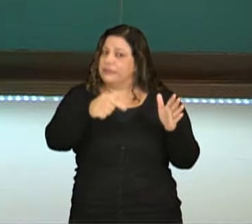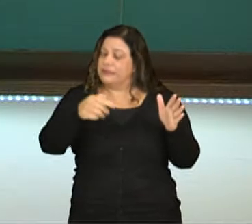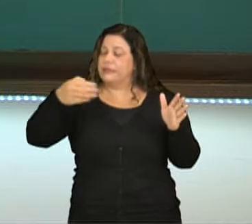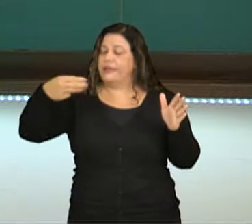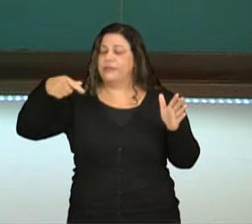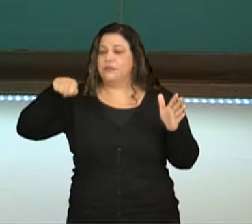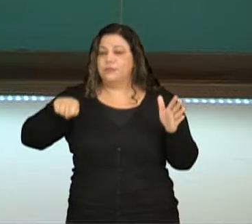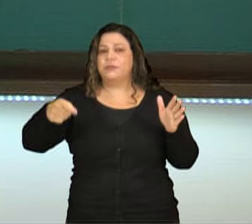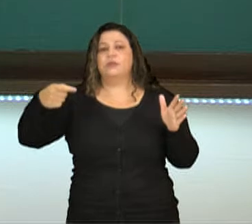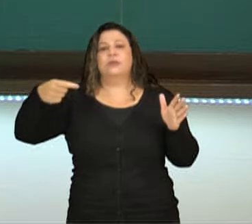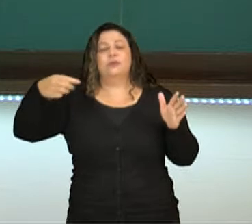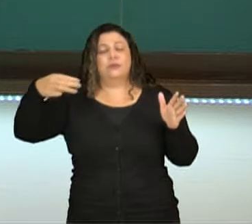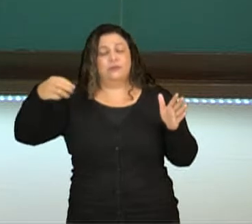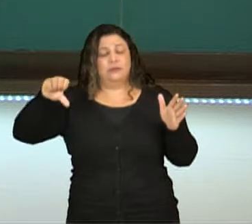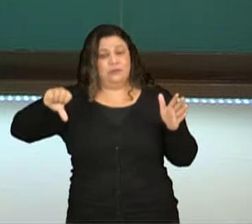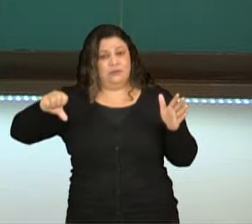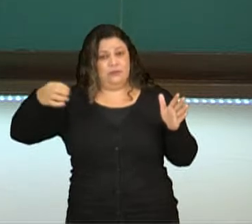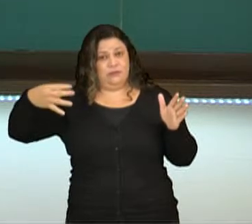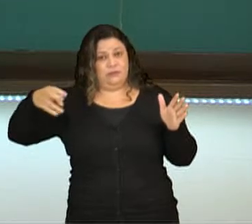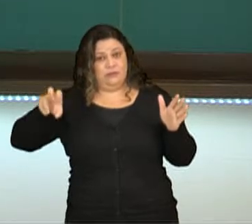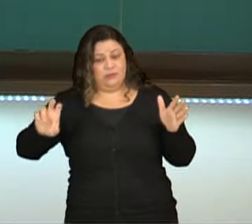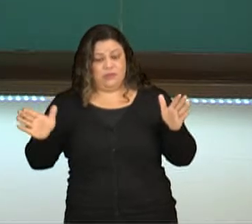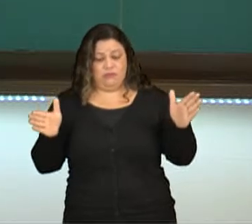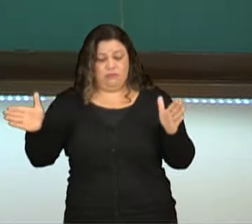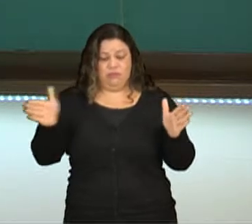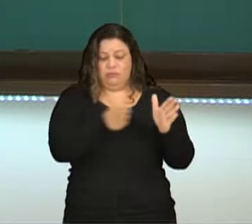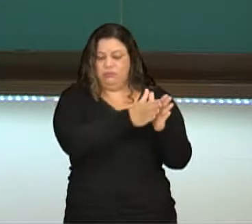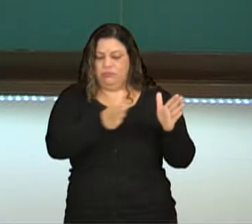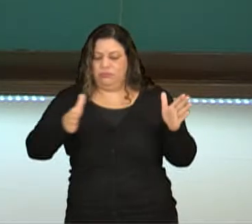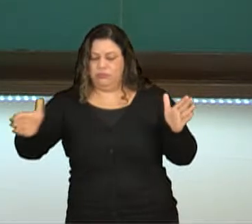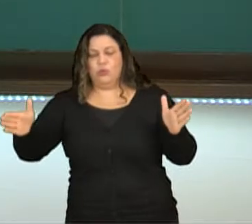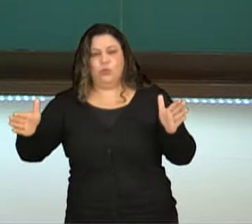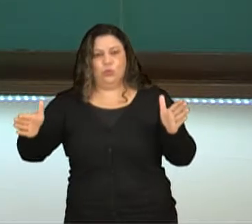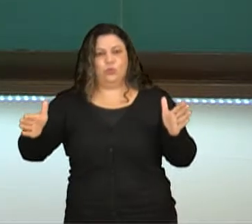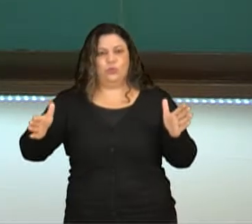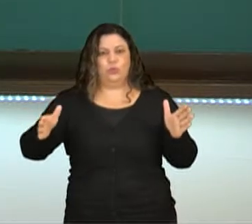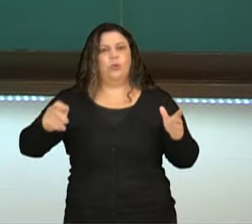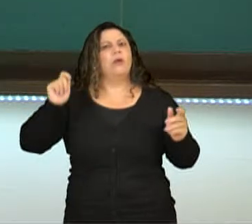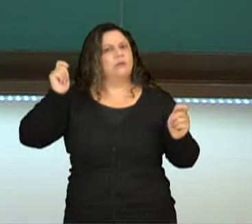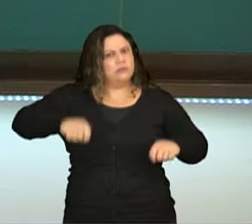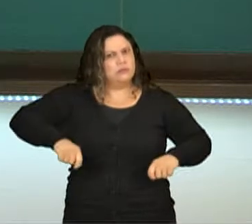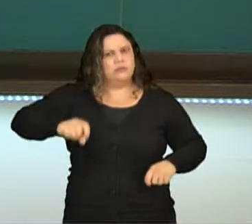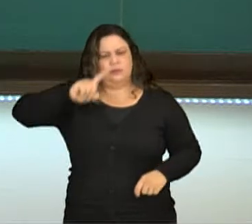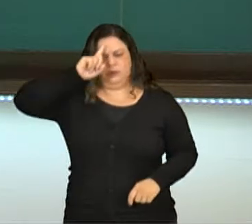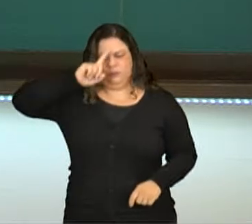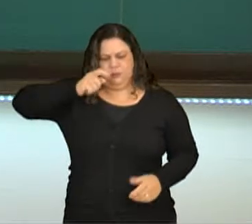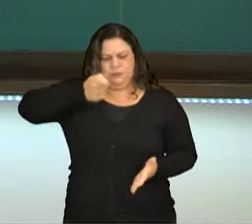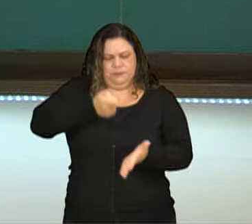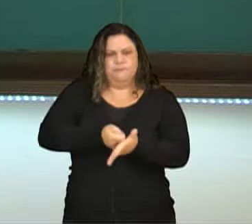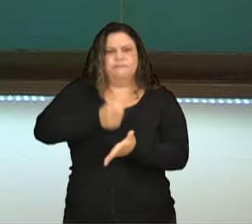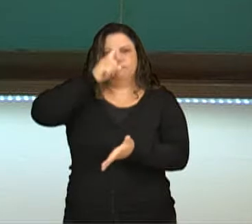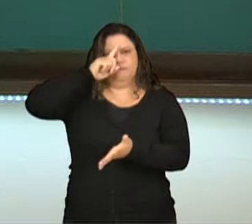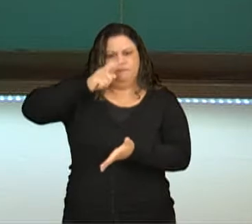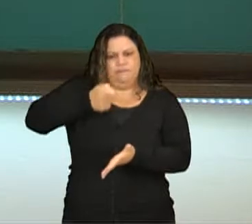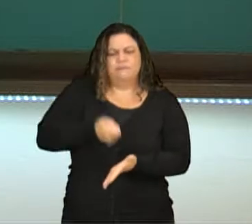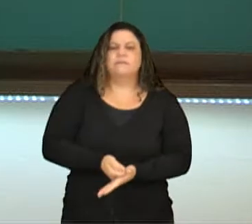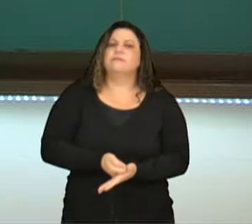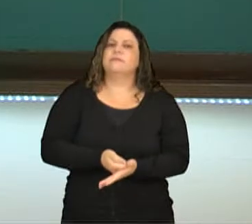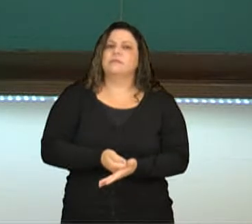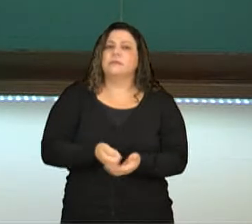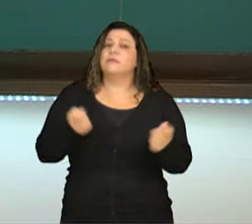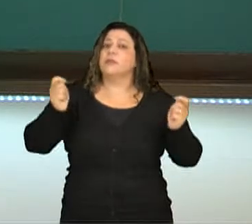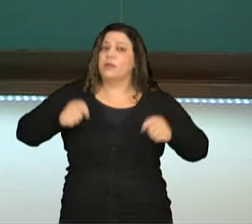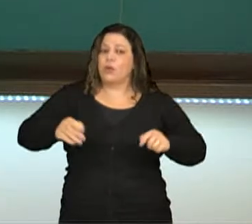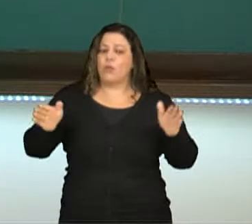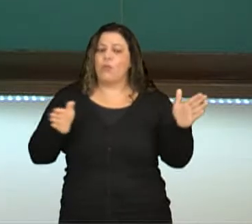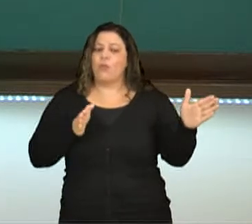uma ditadura. Todas. O Estado Novo foi uma ditadura realmente. Mesmo assim, mesmo com